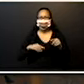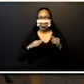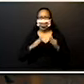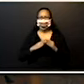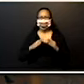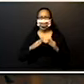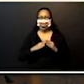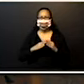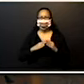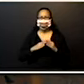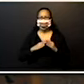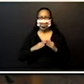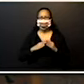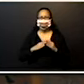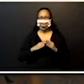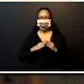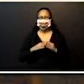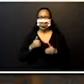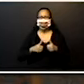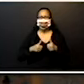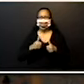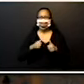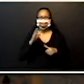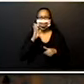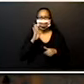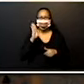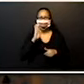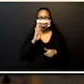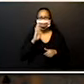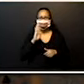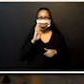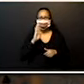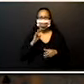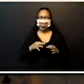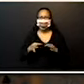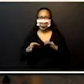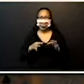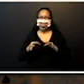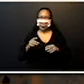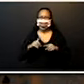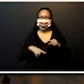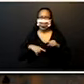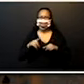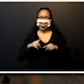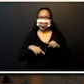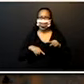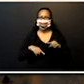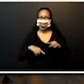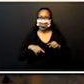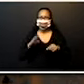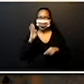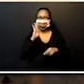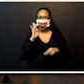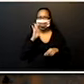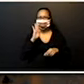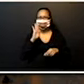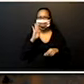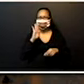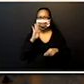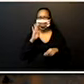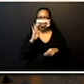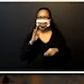parte muito bacana do jogo, né? Preparar os materiais também é bacana.